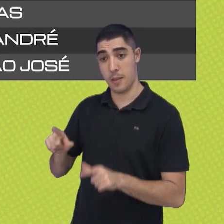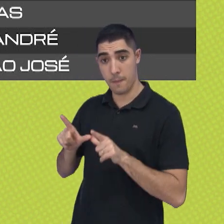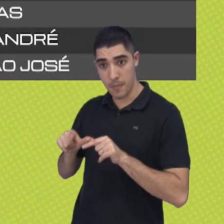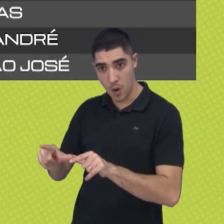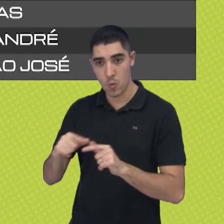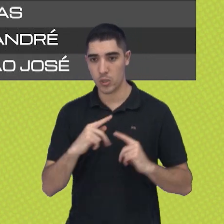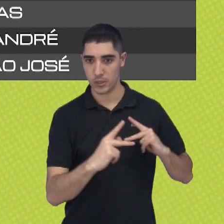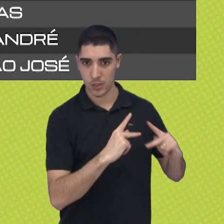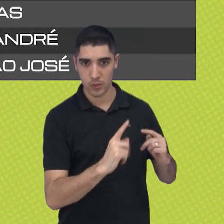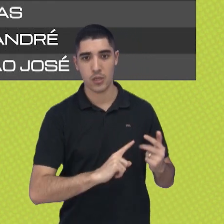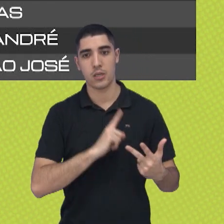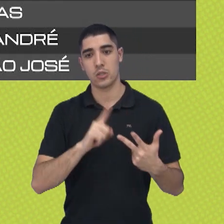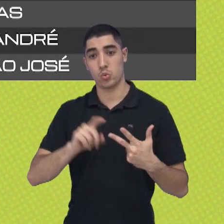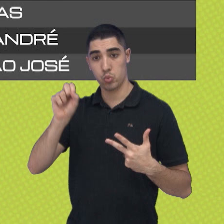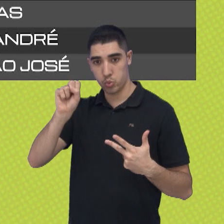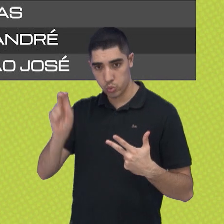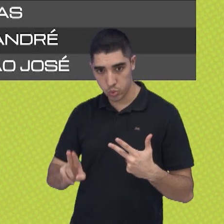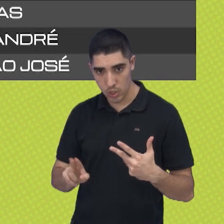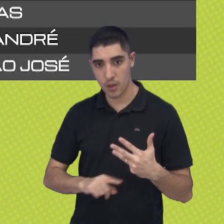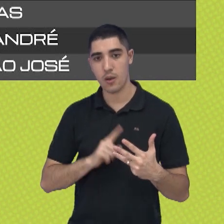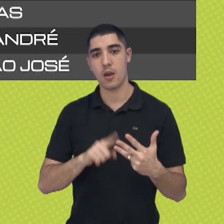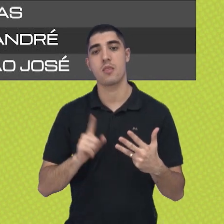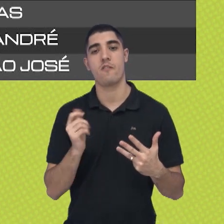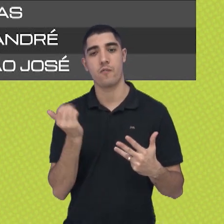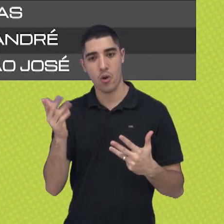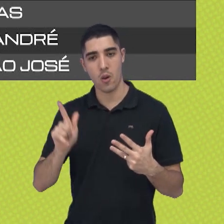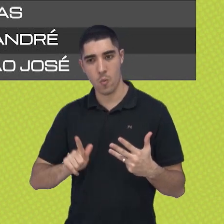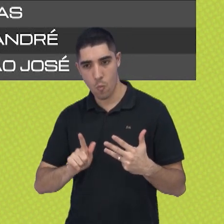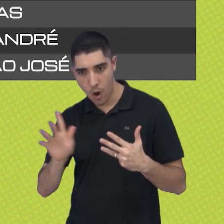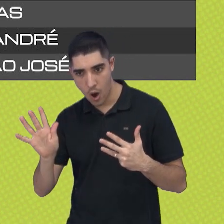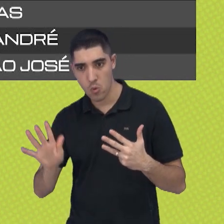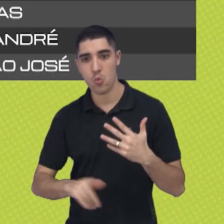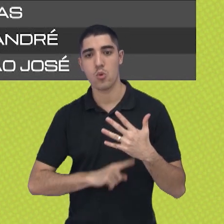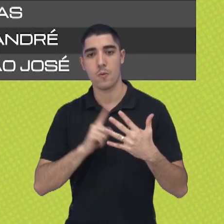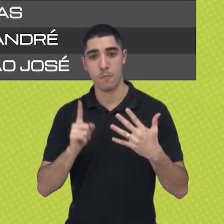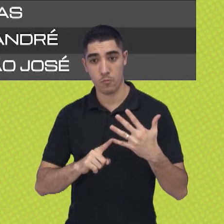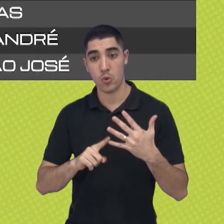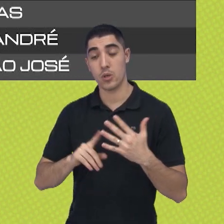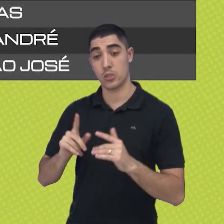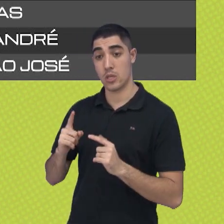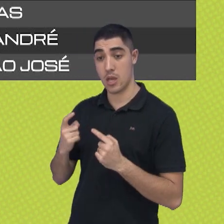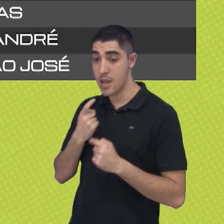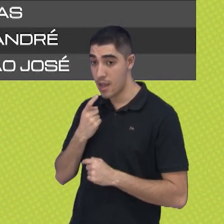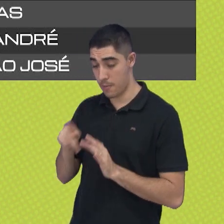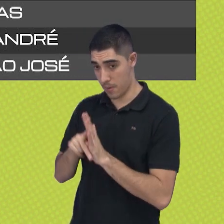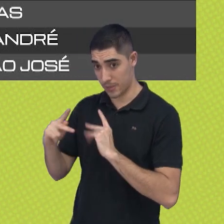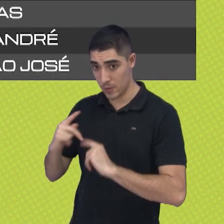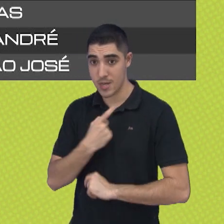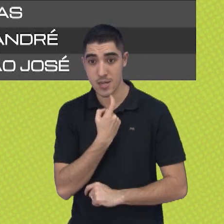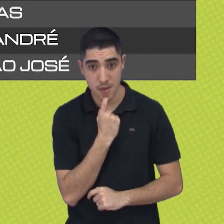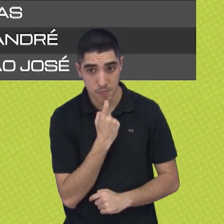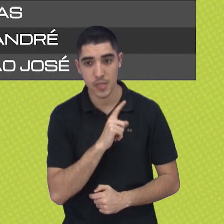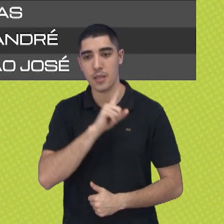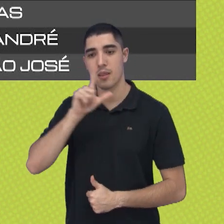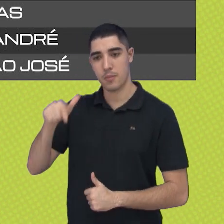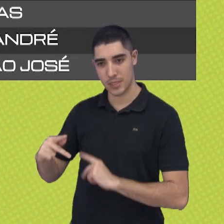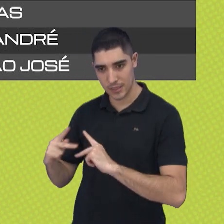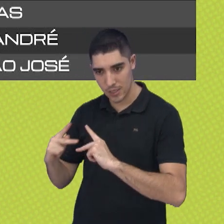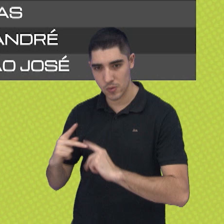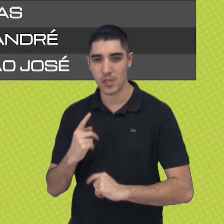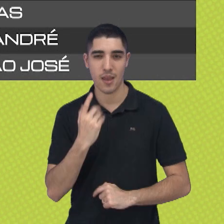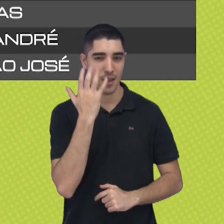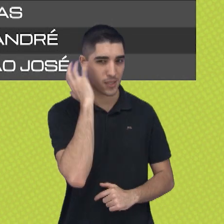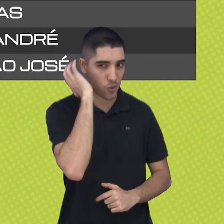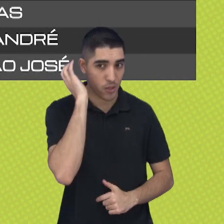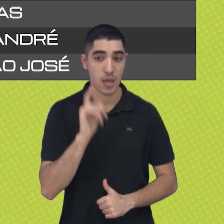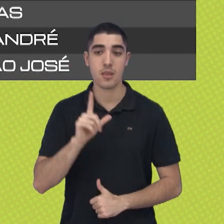Bauru, depois recebe o Suzano, sai para enfrentar o Guarulhos, depois 2 em casa contra Campinas e Santo André e depois fecha contra o